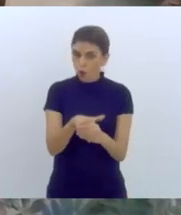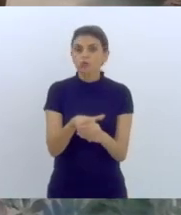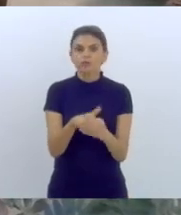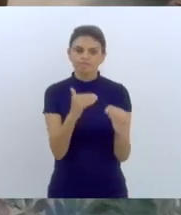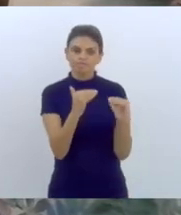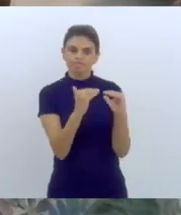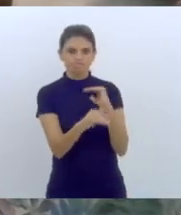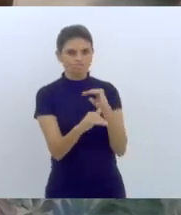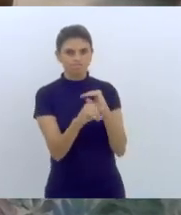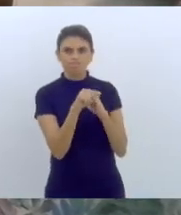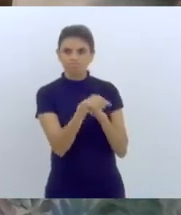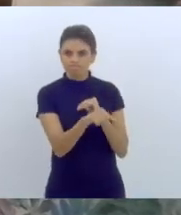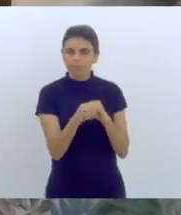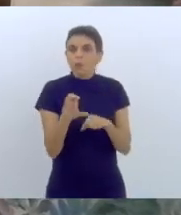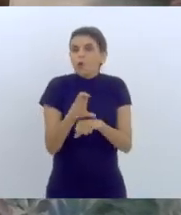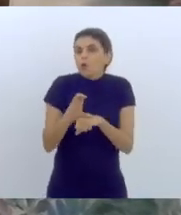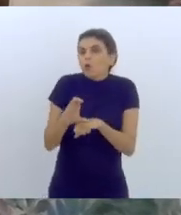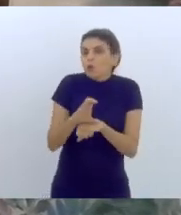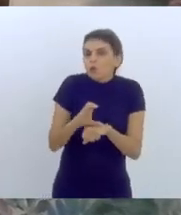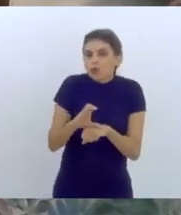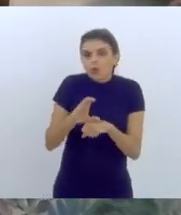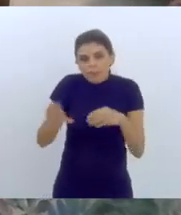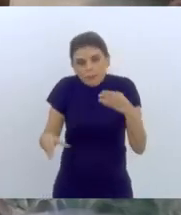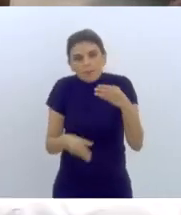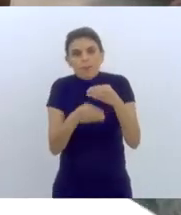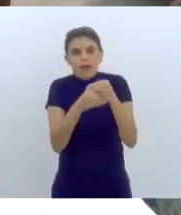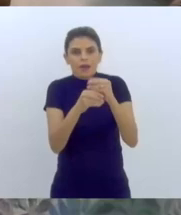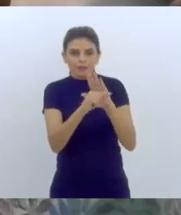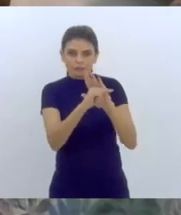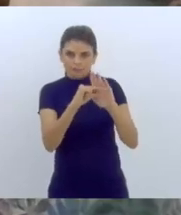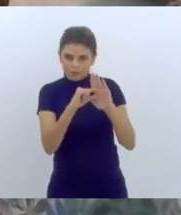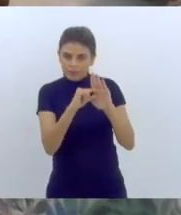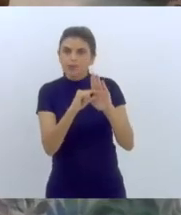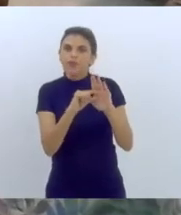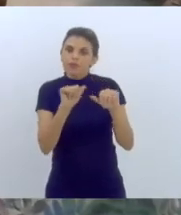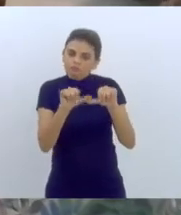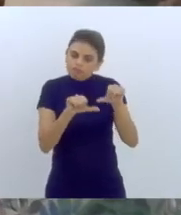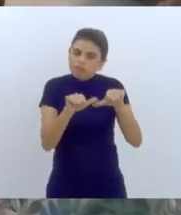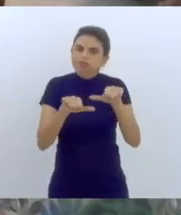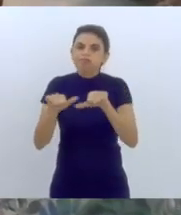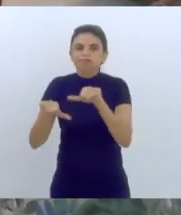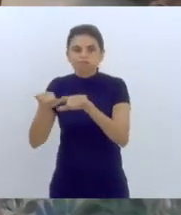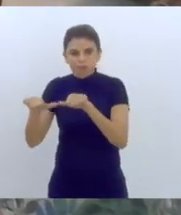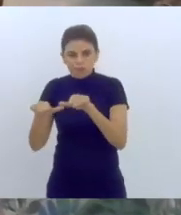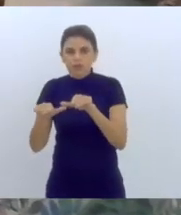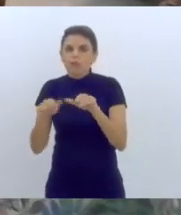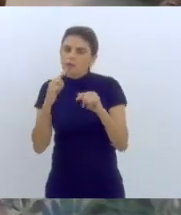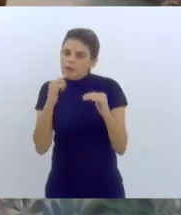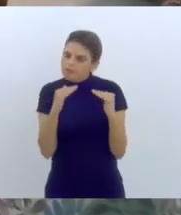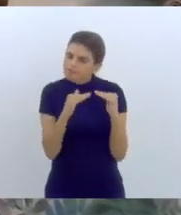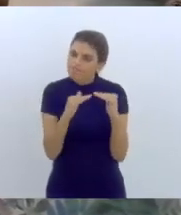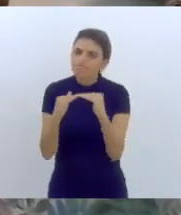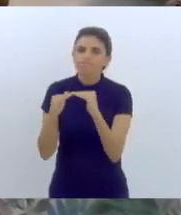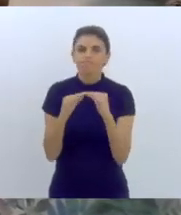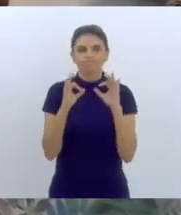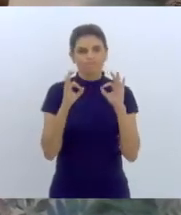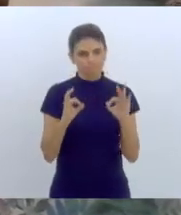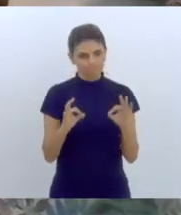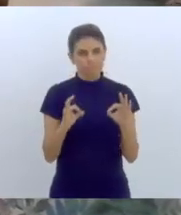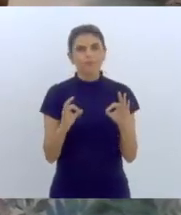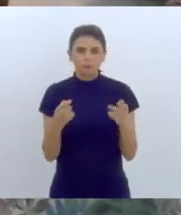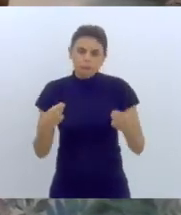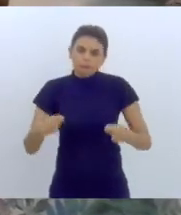divergente pela constitucionalidade com emenda. Nós estamos aqui formulando as emendas que nós achamos adequada